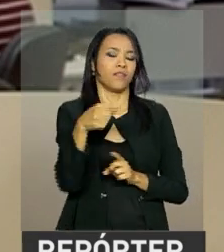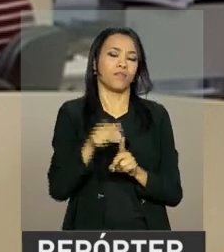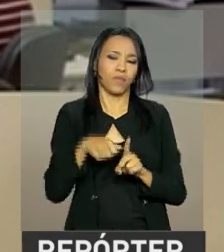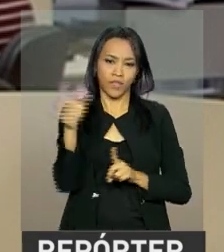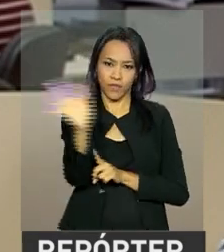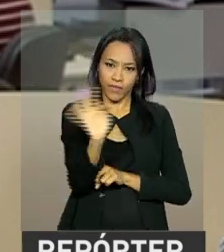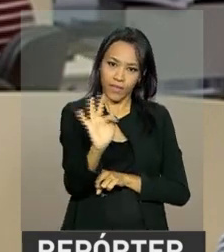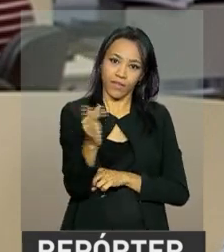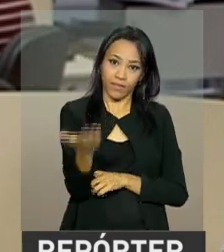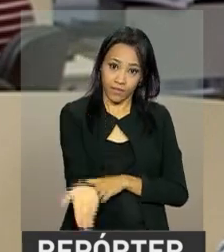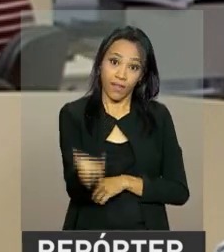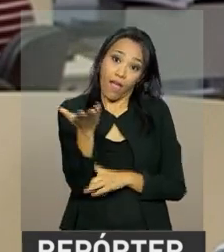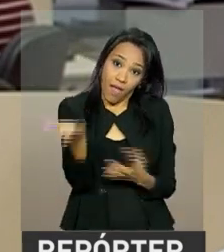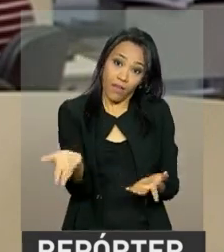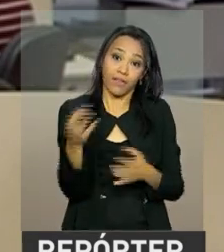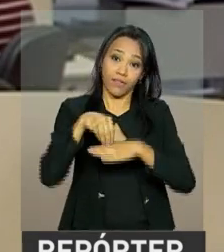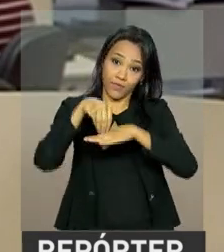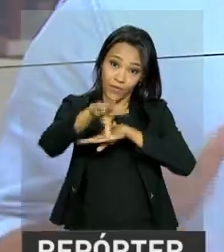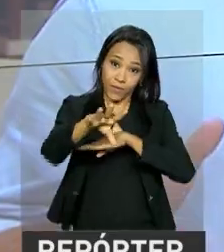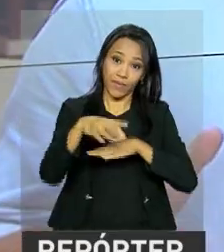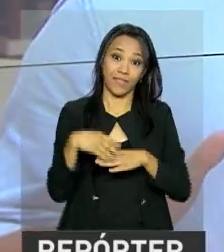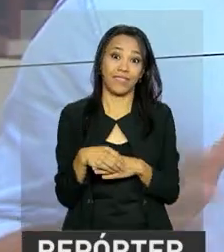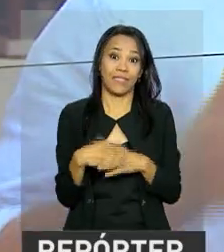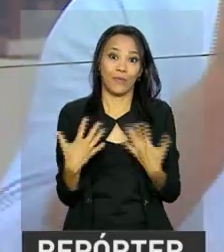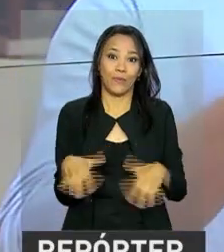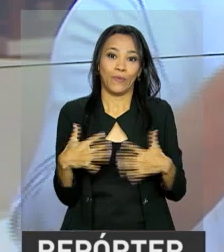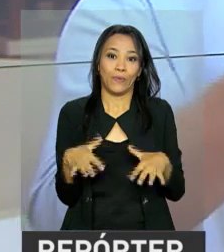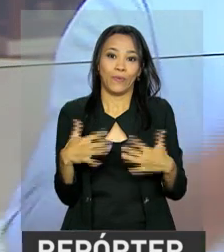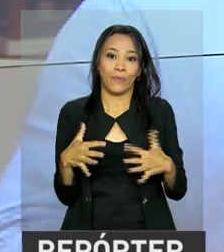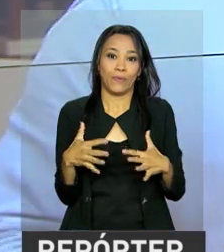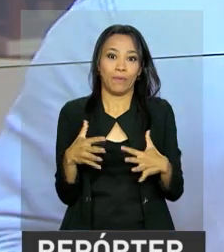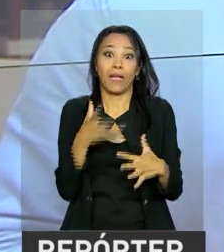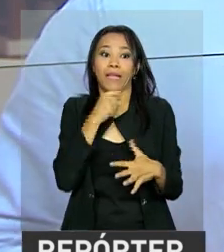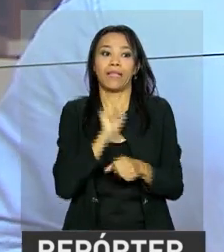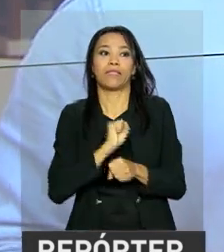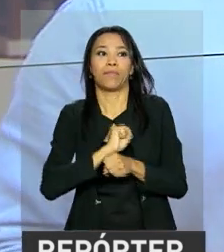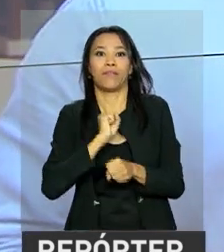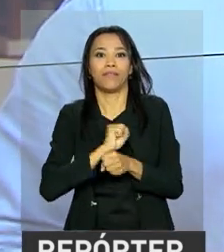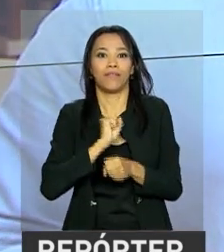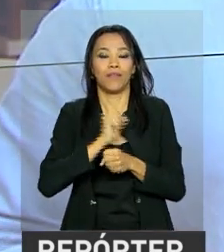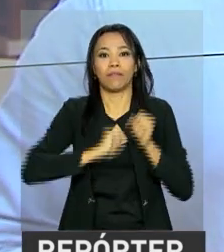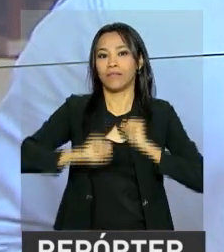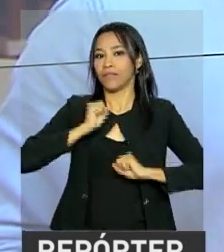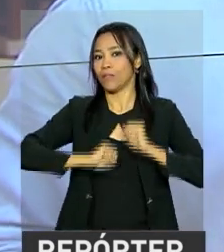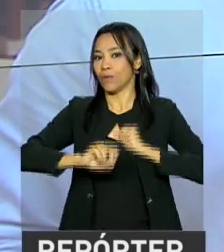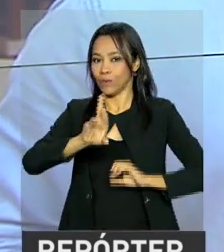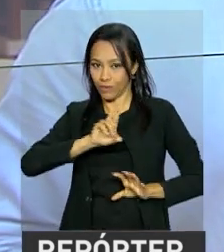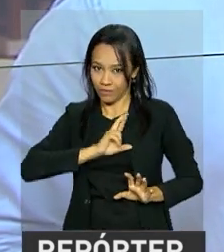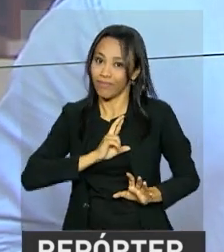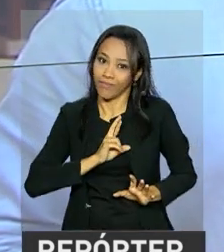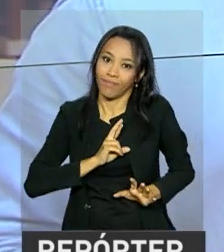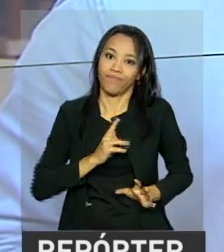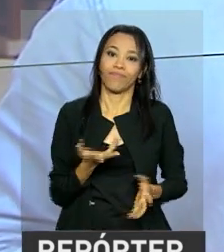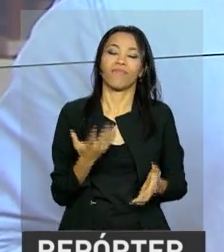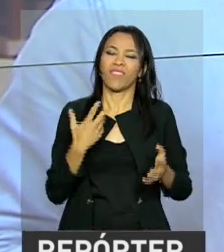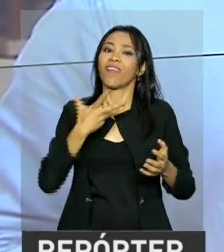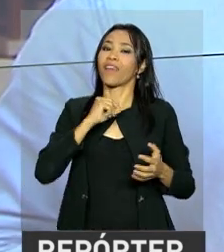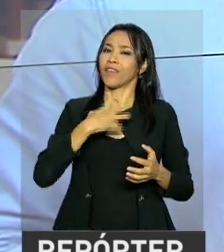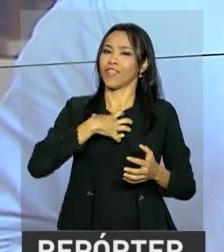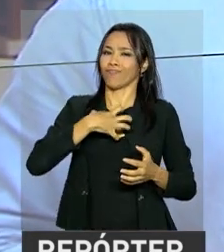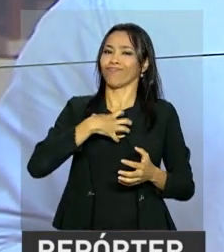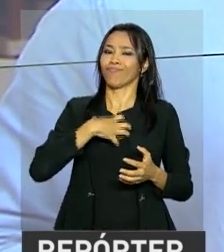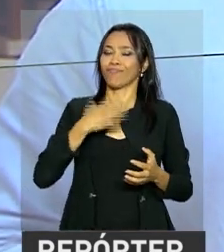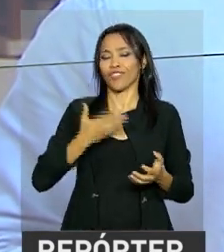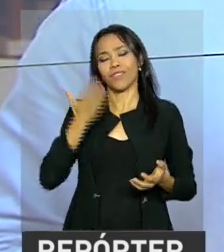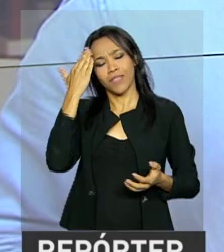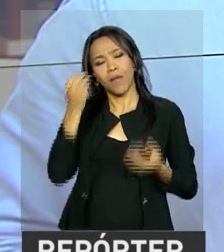Fevereiro Leandro era isso haja frio na barriga na barriga para quem tá esperando esse resultado aí né é quem já passou por isso sabe como que é né